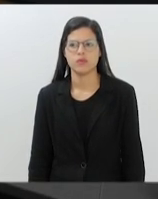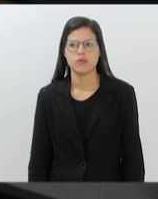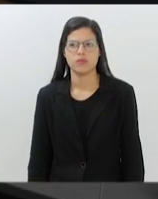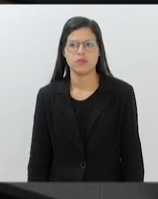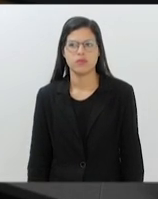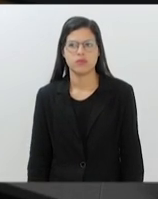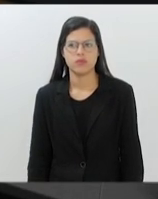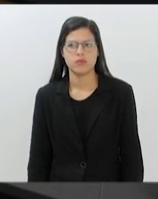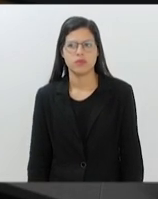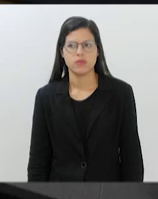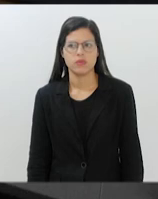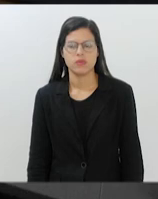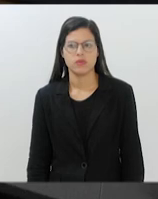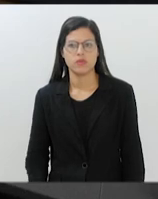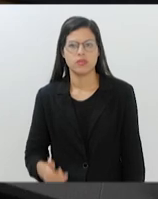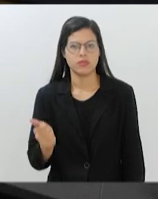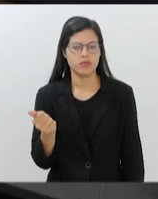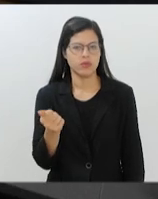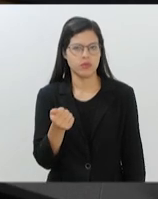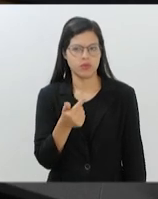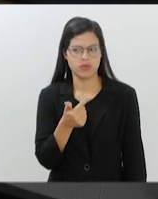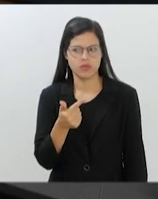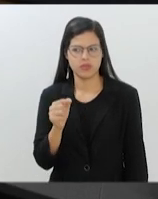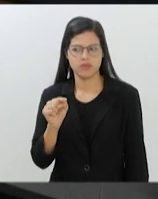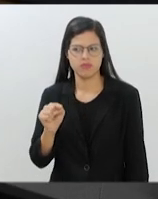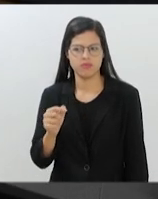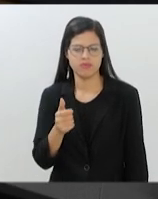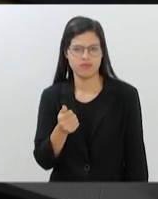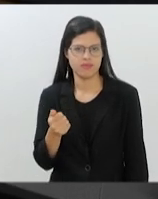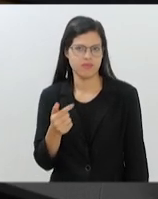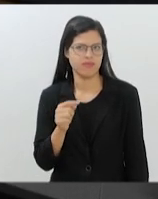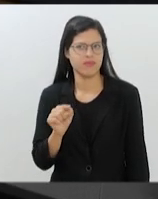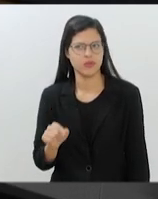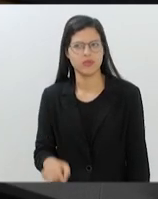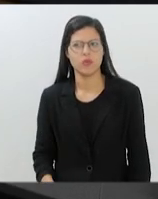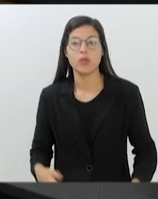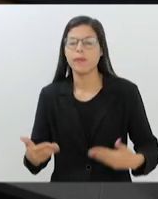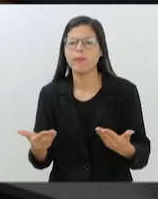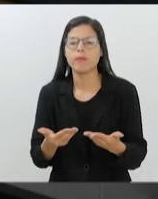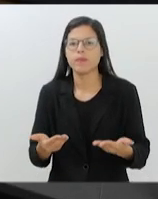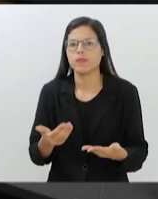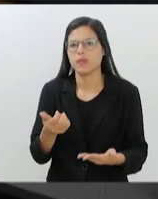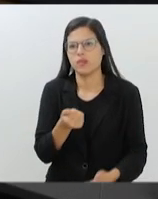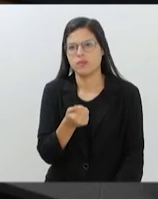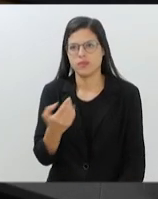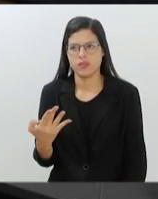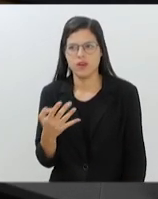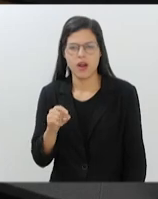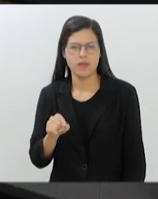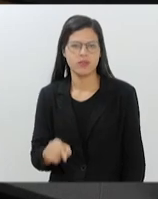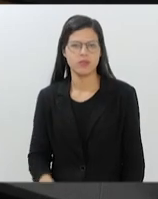algo em torno de 12.000 12.000 E hoje como subsecretário hoje 14